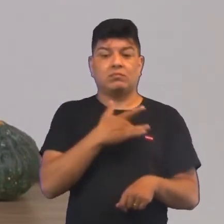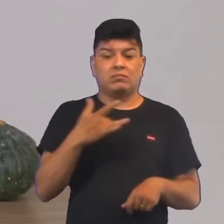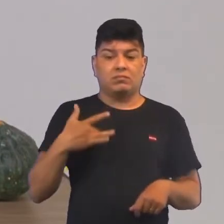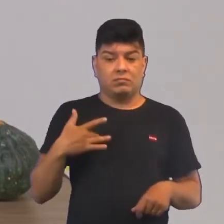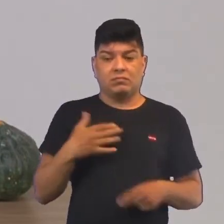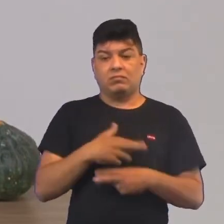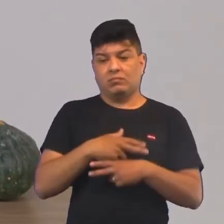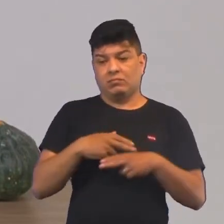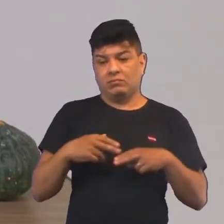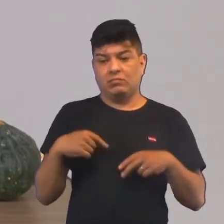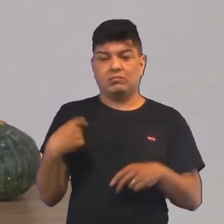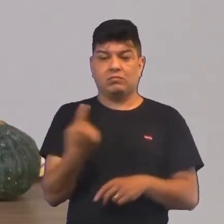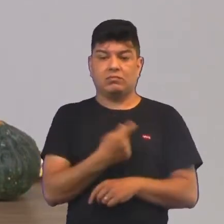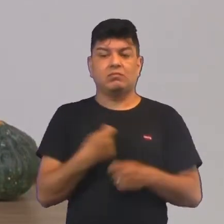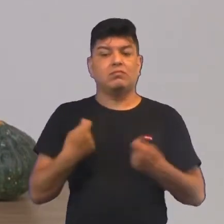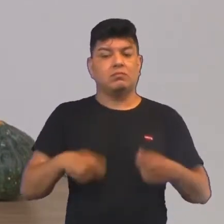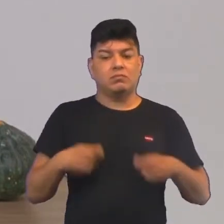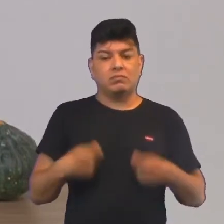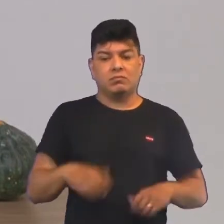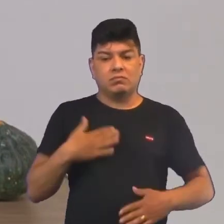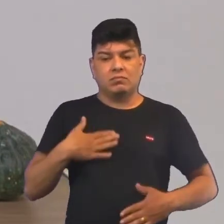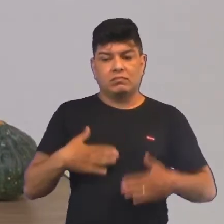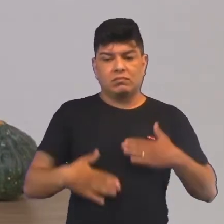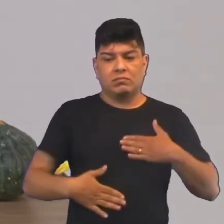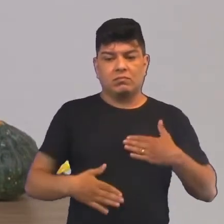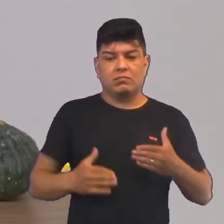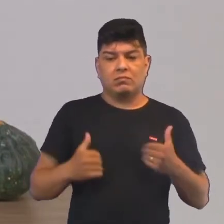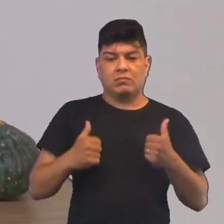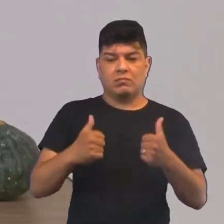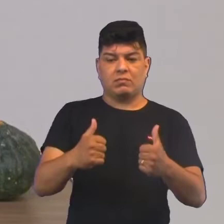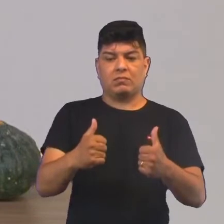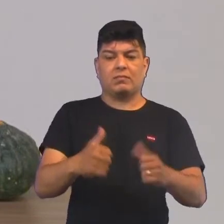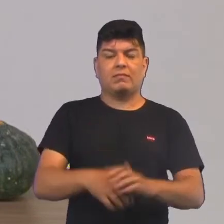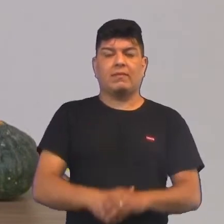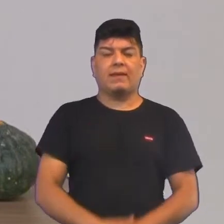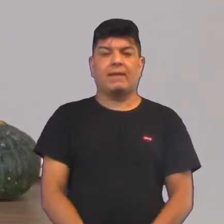com mais nutrientes necessários para o nosso corpo, certo?